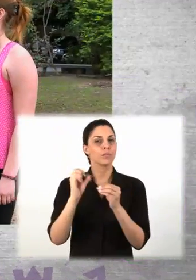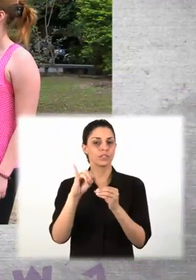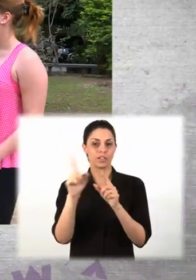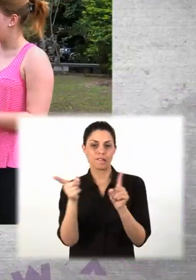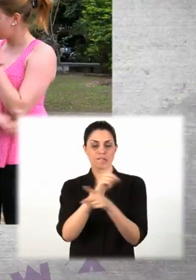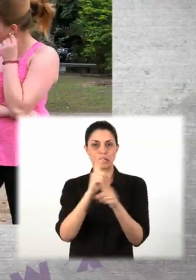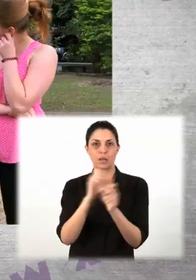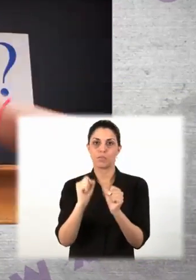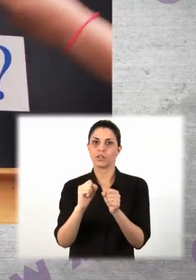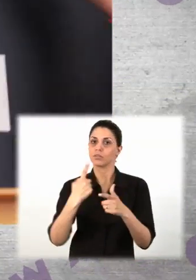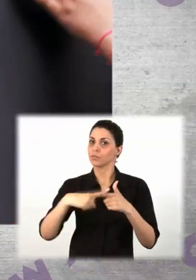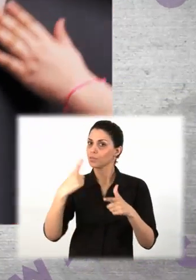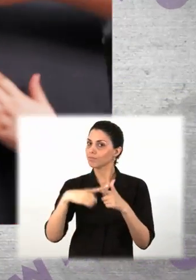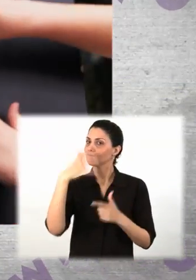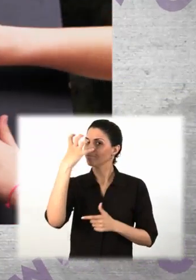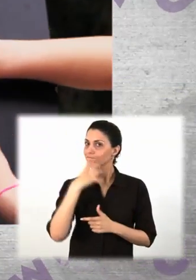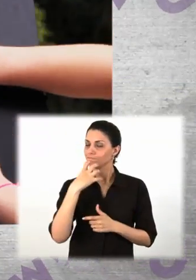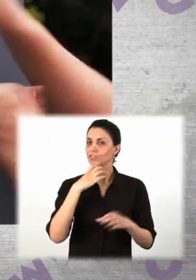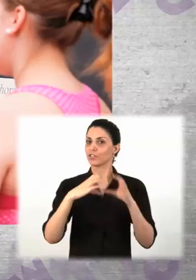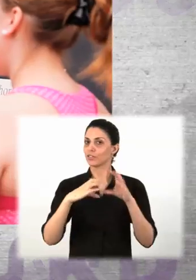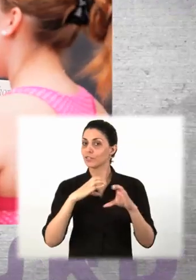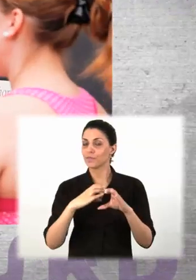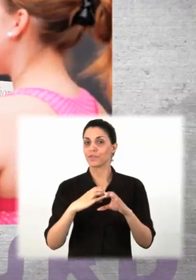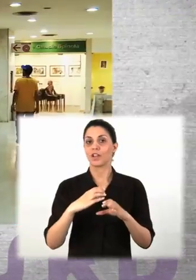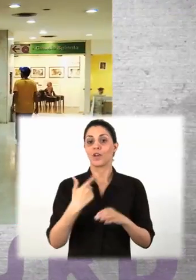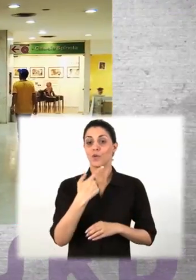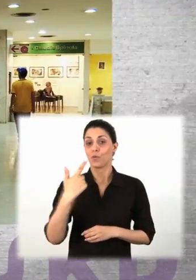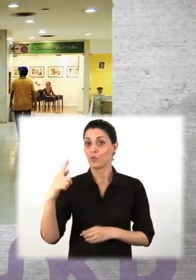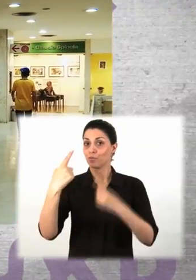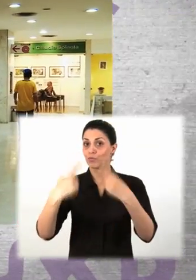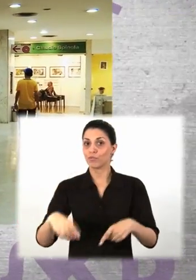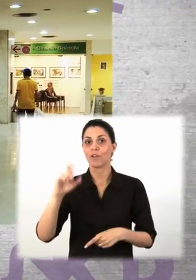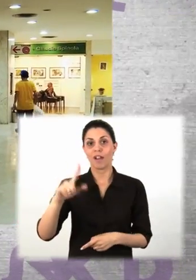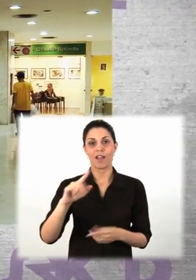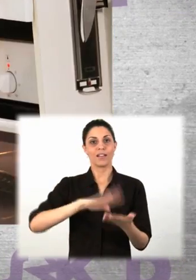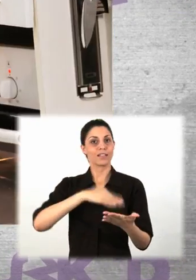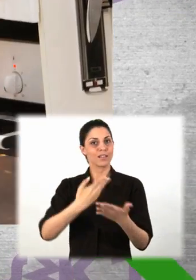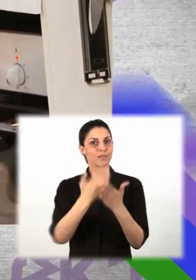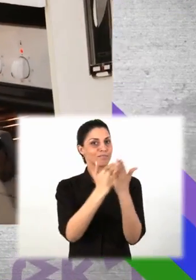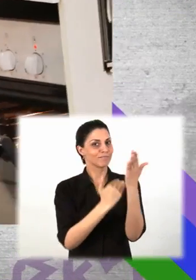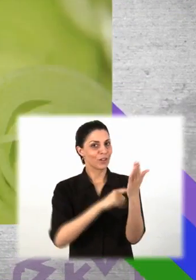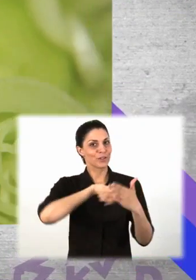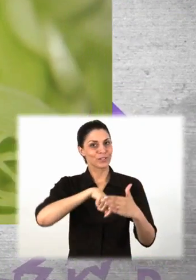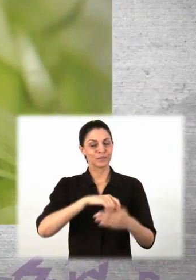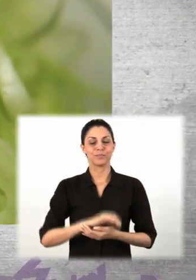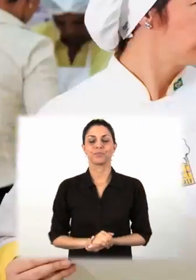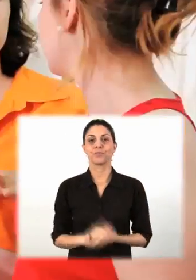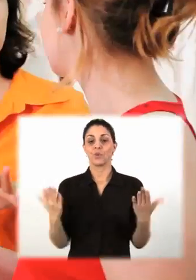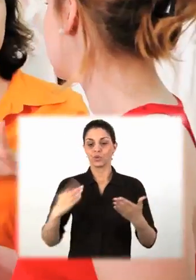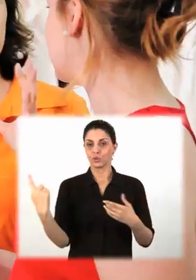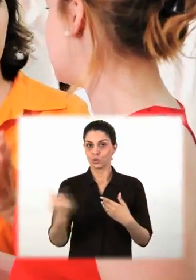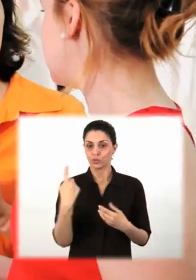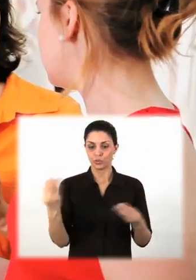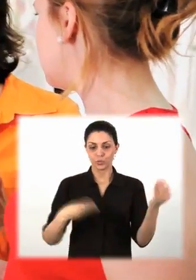como um ponto fora do lugar pode azedar uma conversa, a sua próxima missão será interpretar receitas de culinária. Hoje a